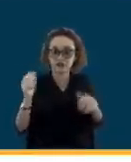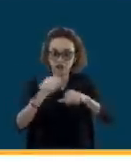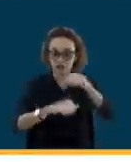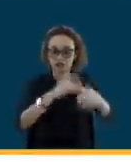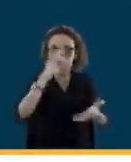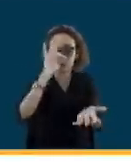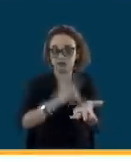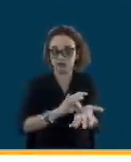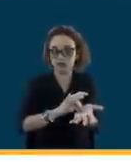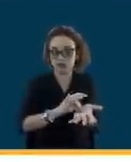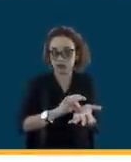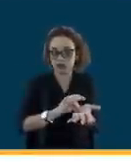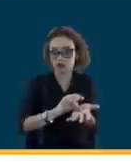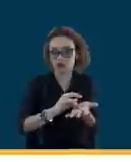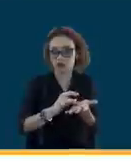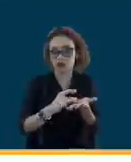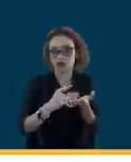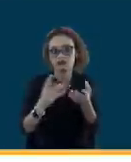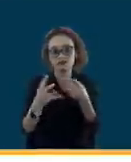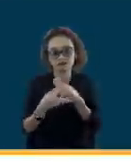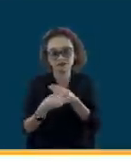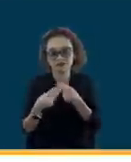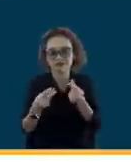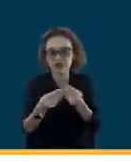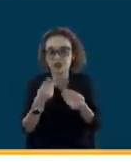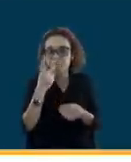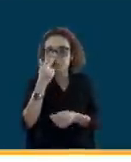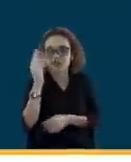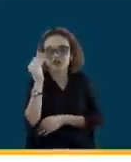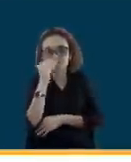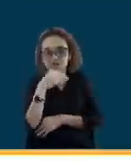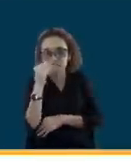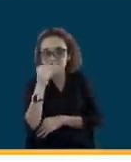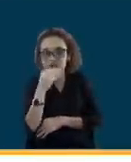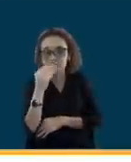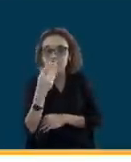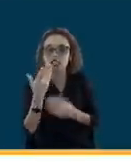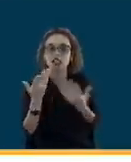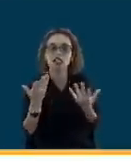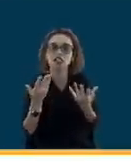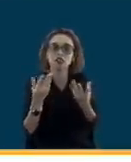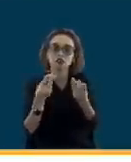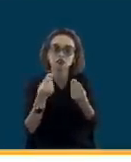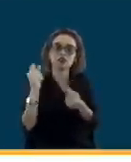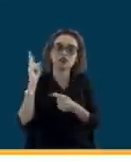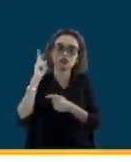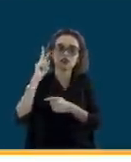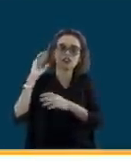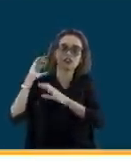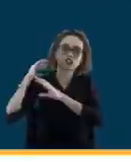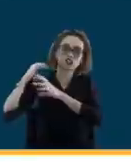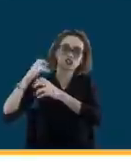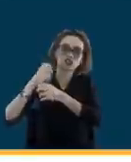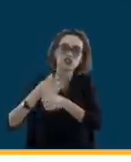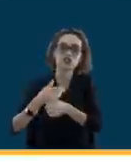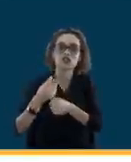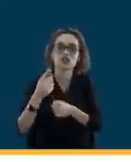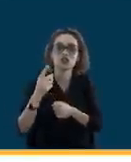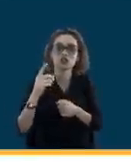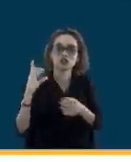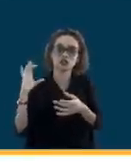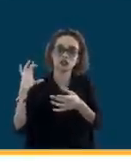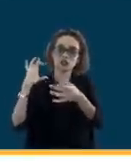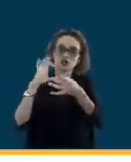Muito vulnerabilizado. Historicamente, nós temos muitas questões ligadas a